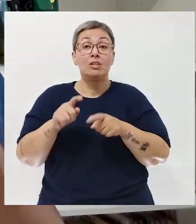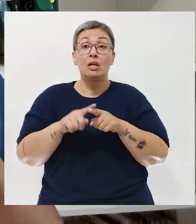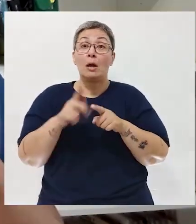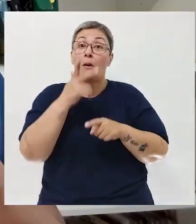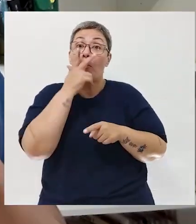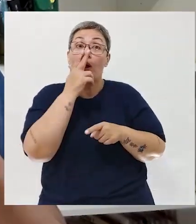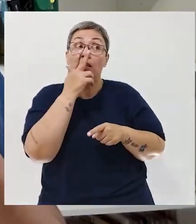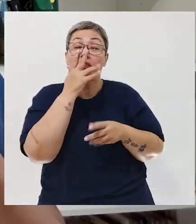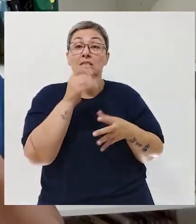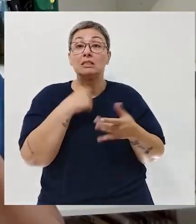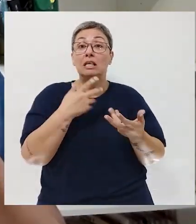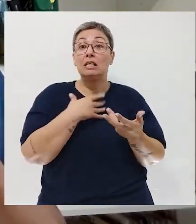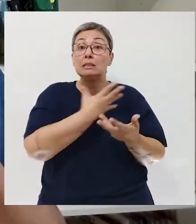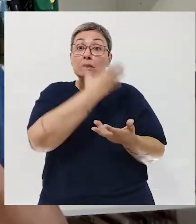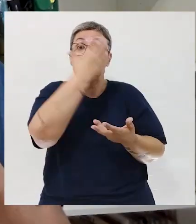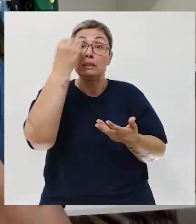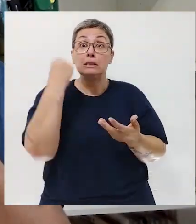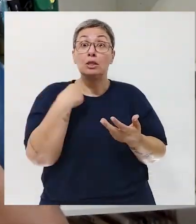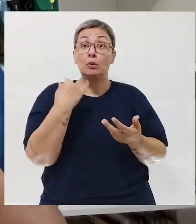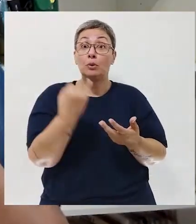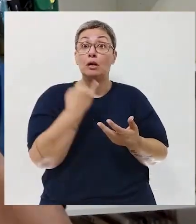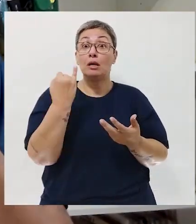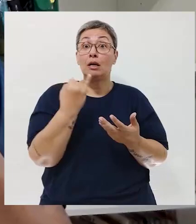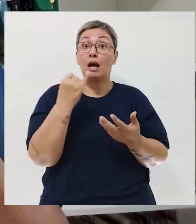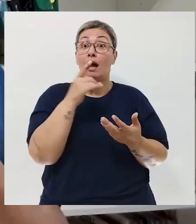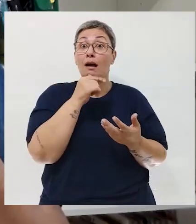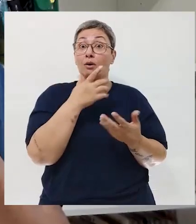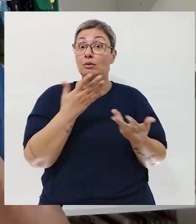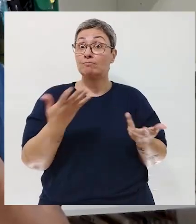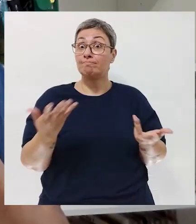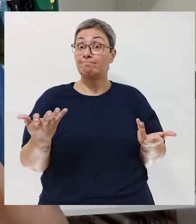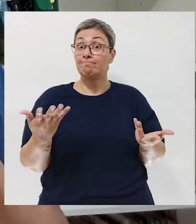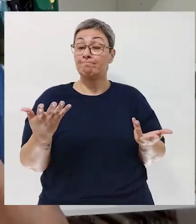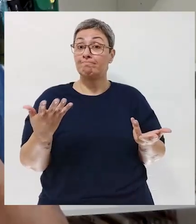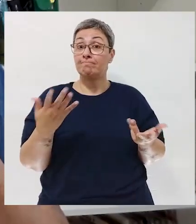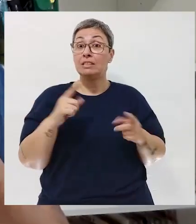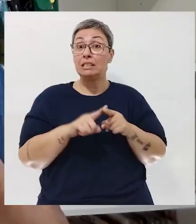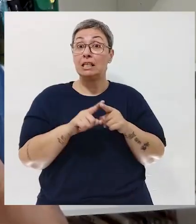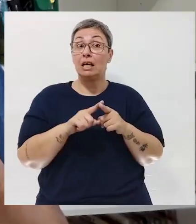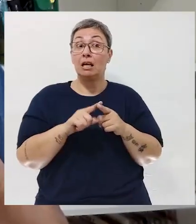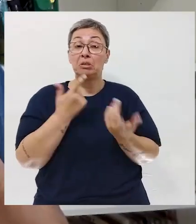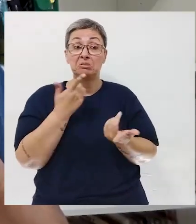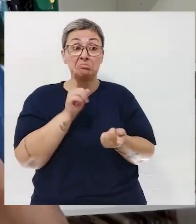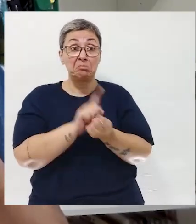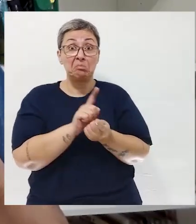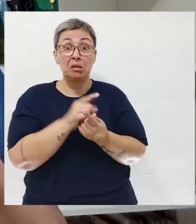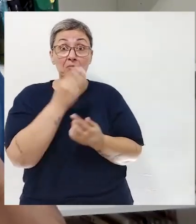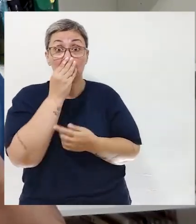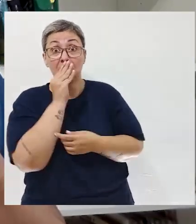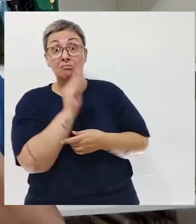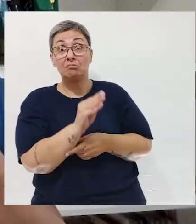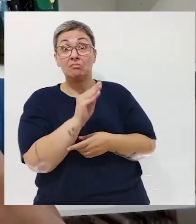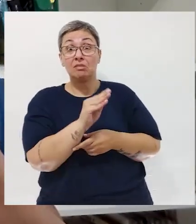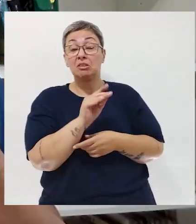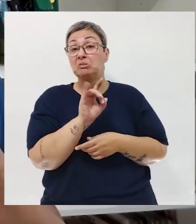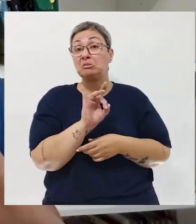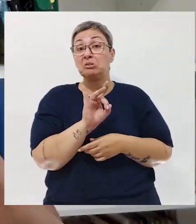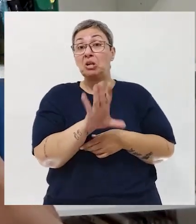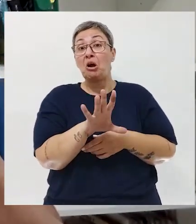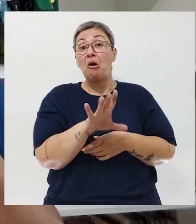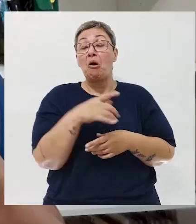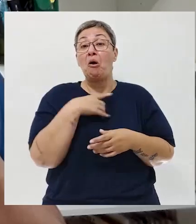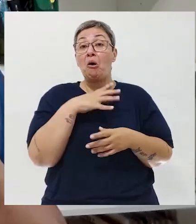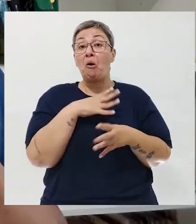que esquecemos da importância desses recursos e o tratamos como parte apenas